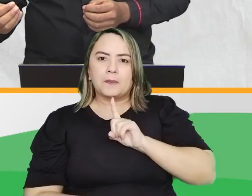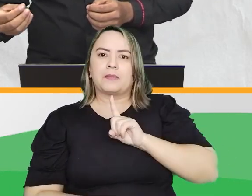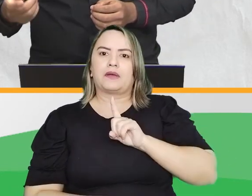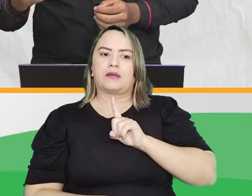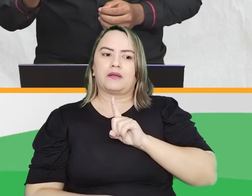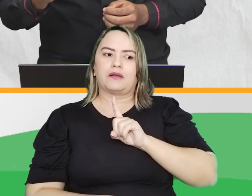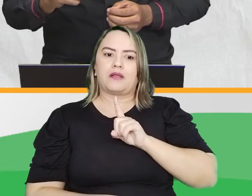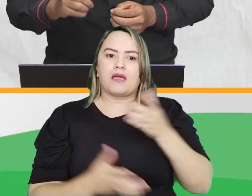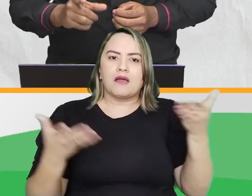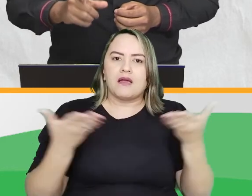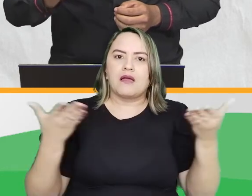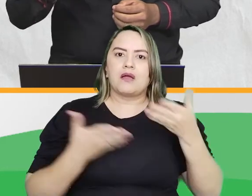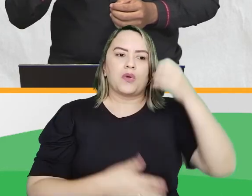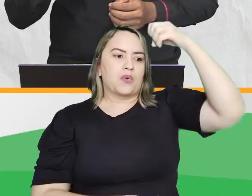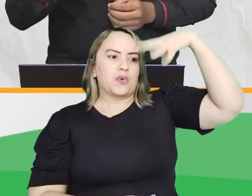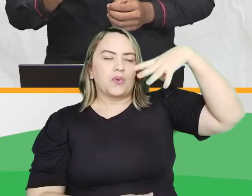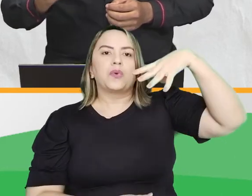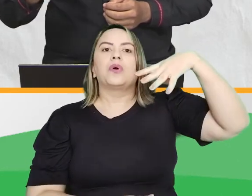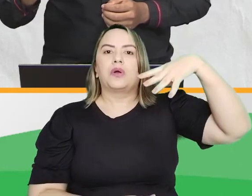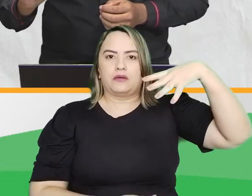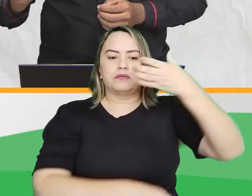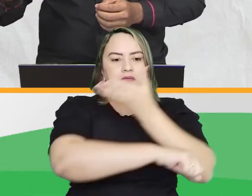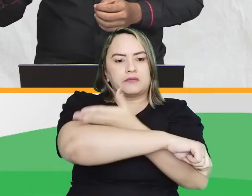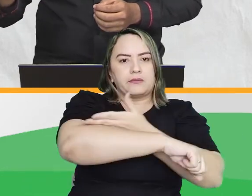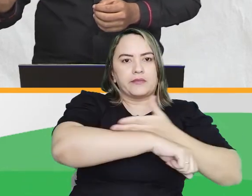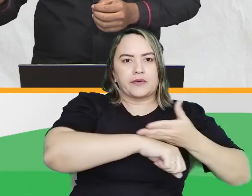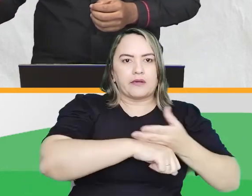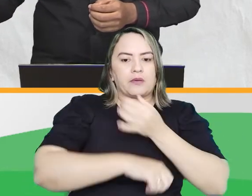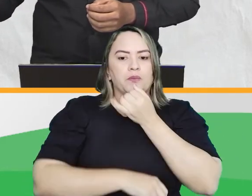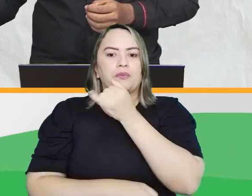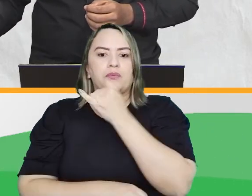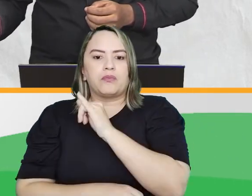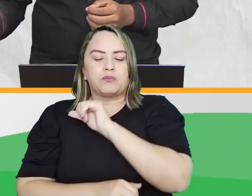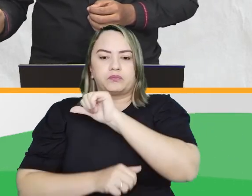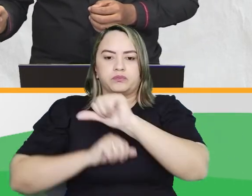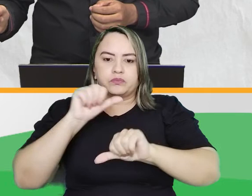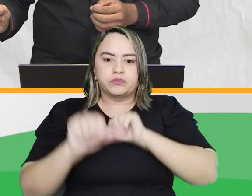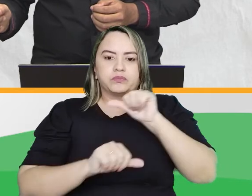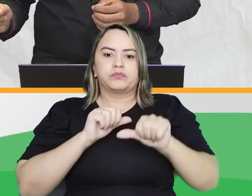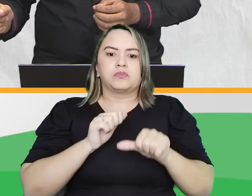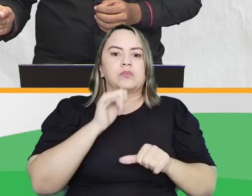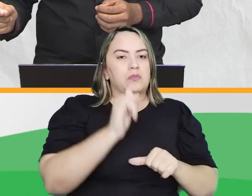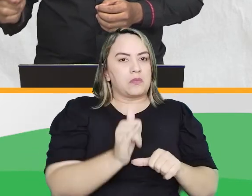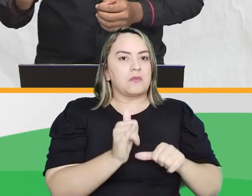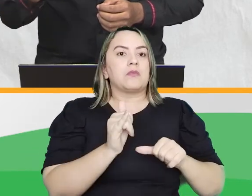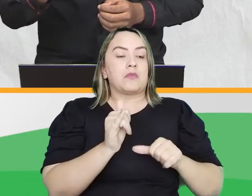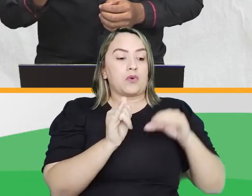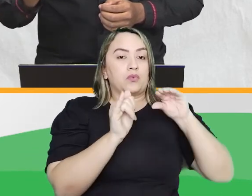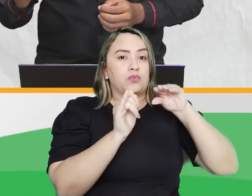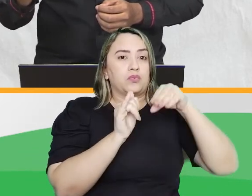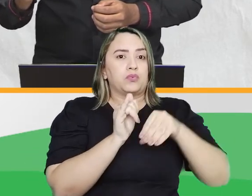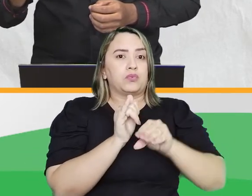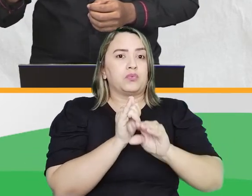compacta? Para que eu diminua o consumo de energia elétrica convertida em energia térmica, tá certo?